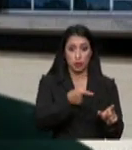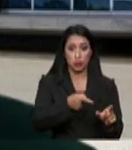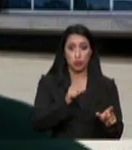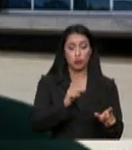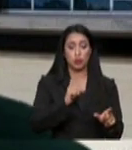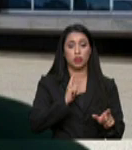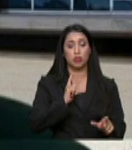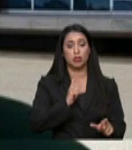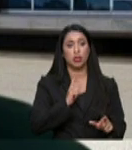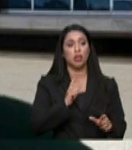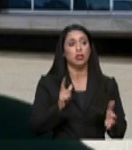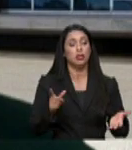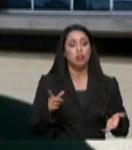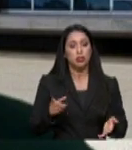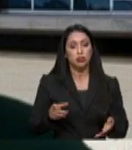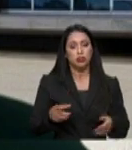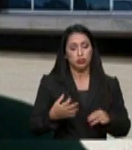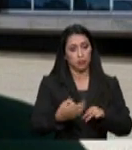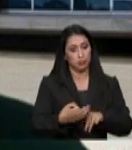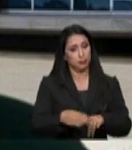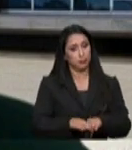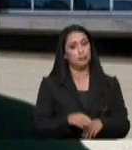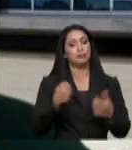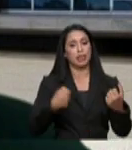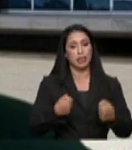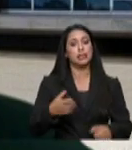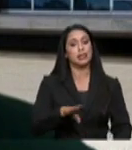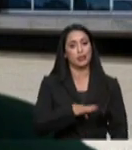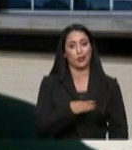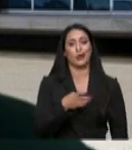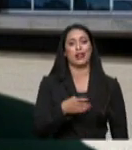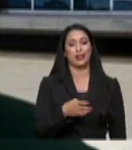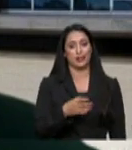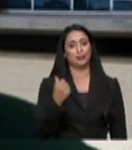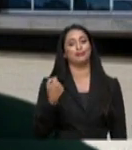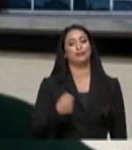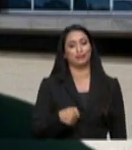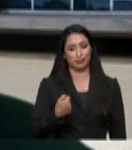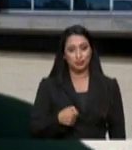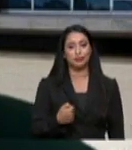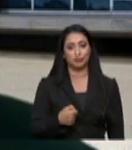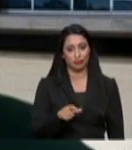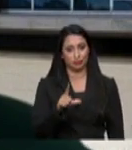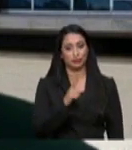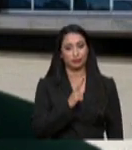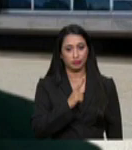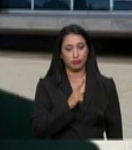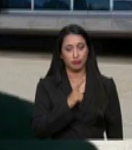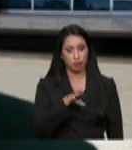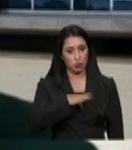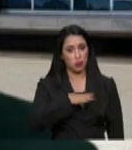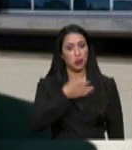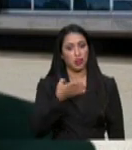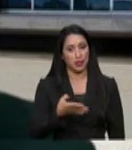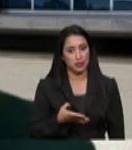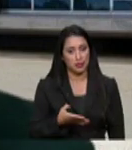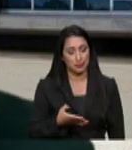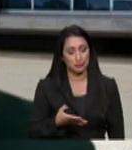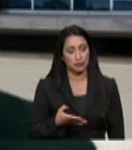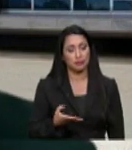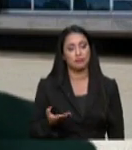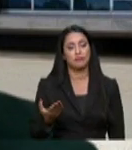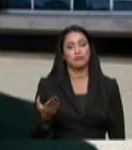que venha a compor essa porta ter coragem e é procurar e Registro